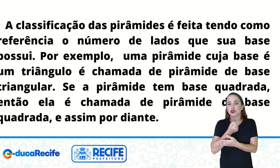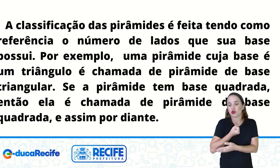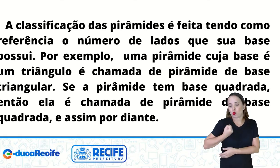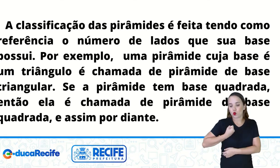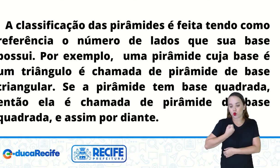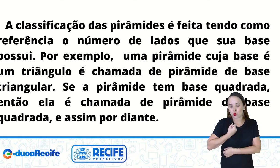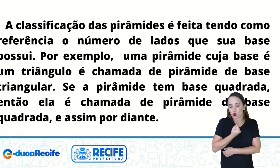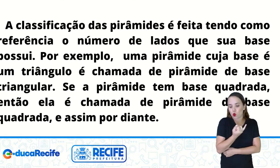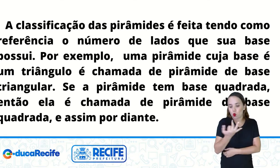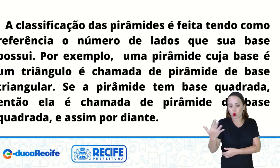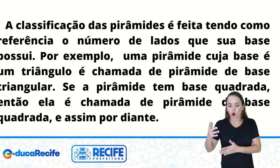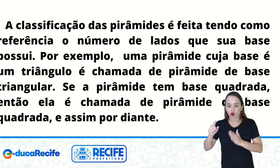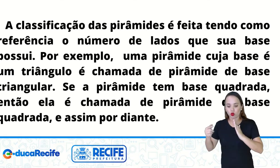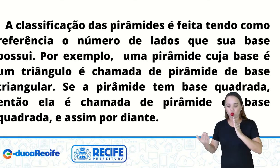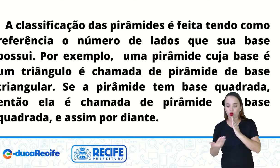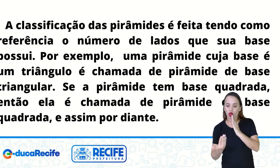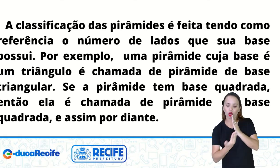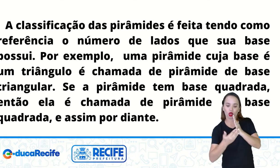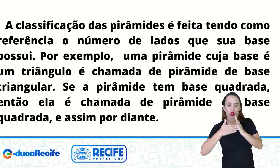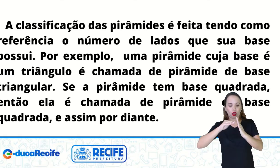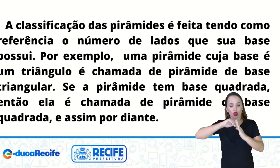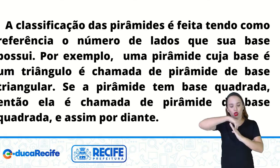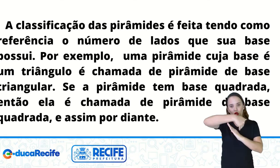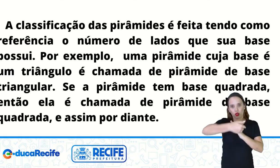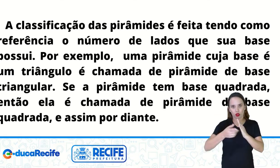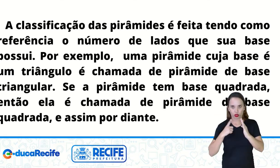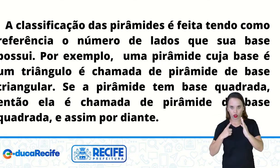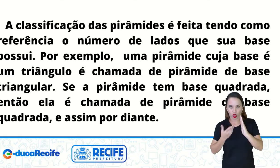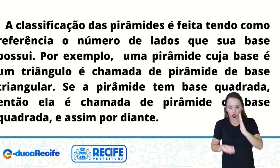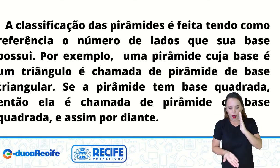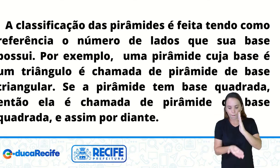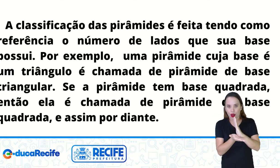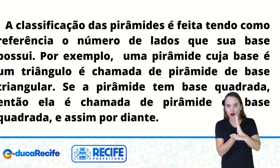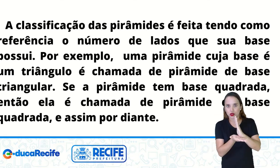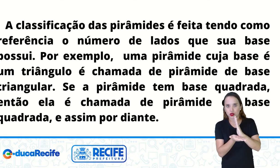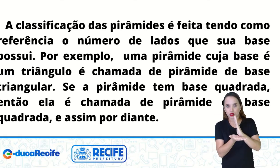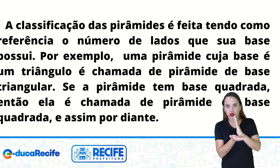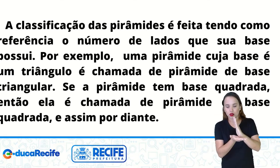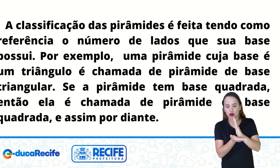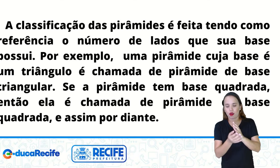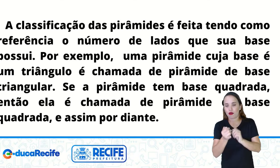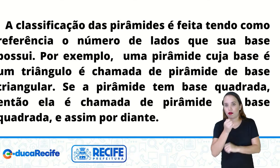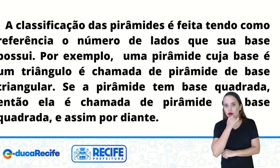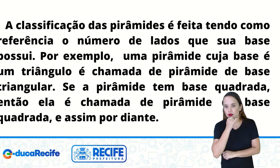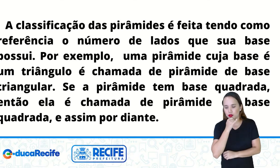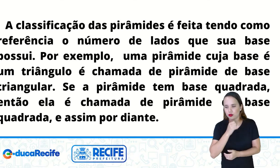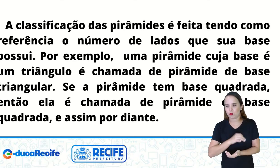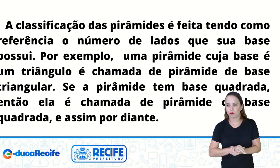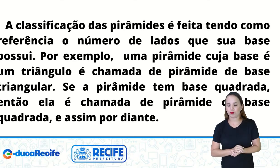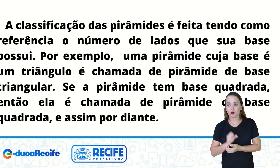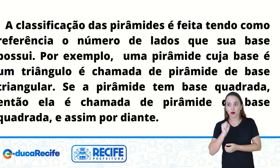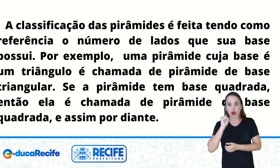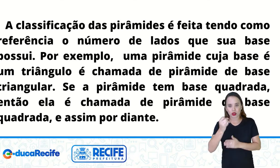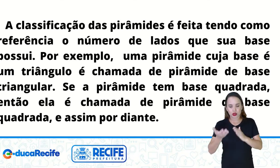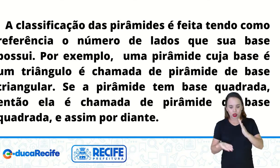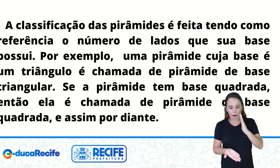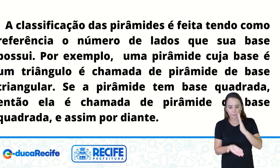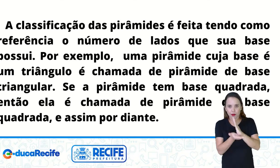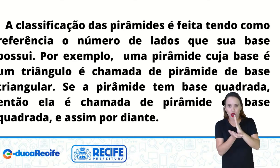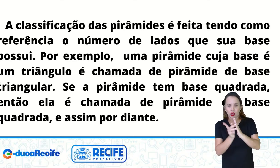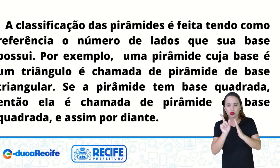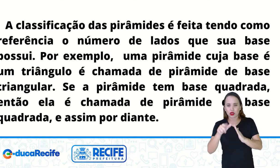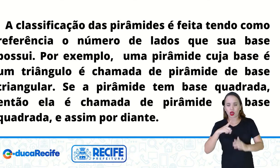de lados que sua base possui. Por exemplo, uma pirâmide cuja base é um triângulo é chamada